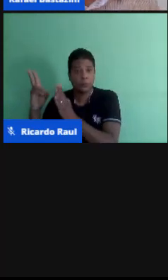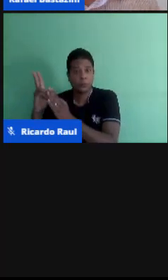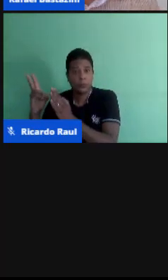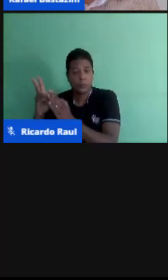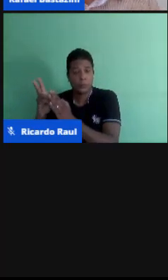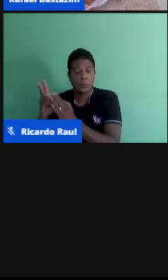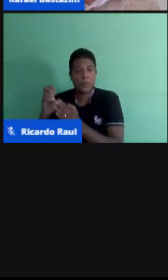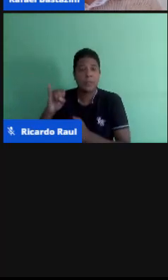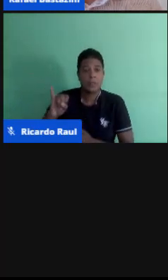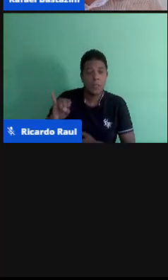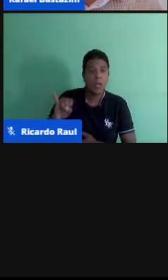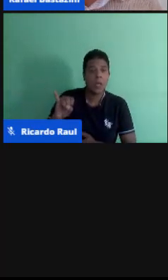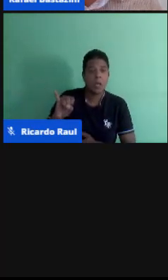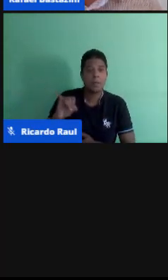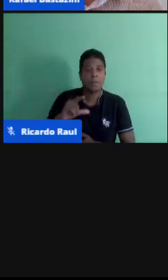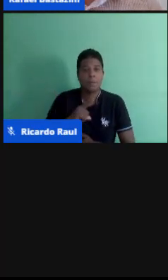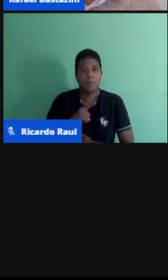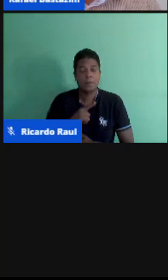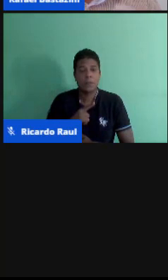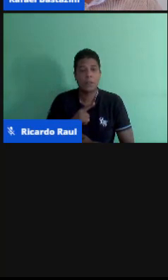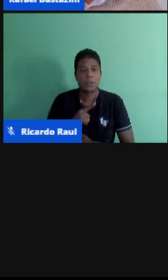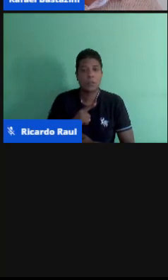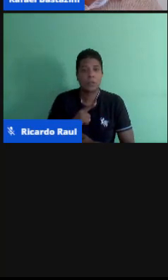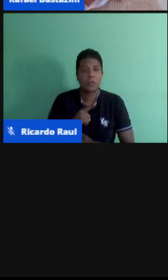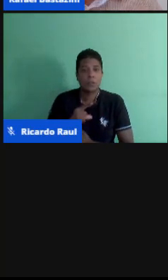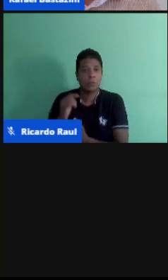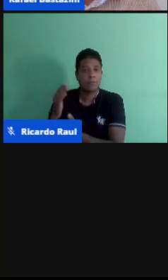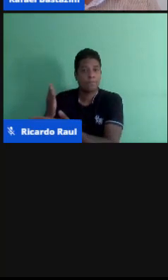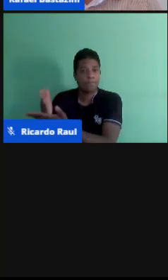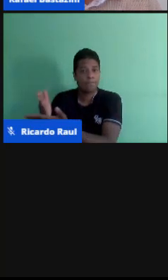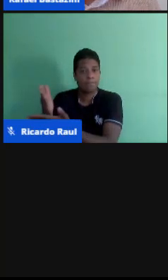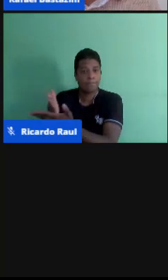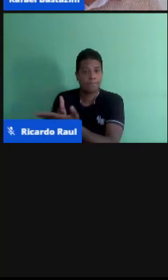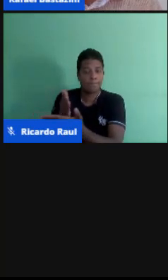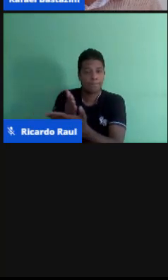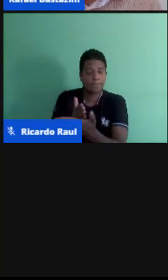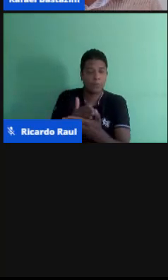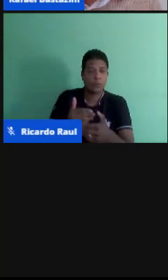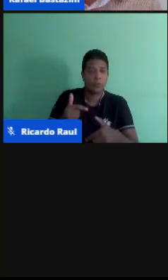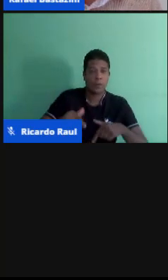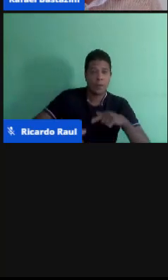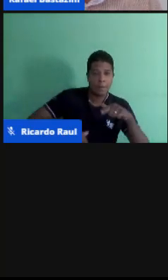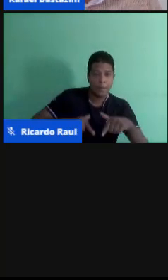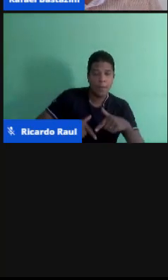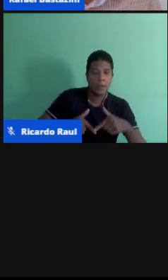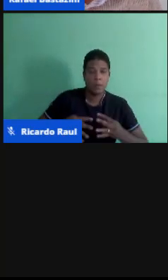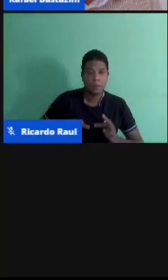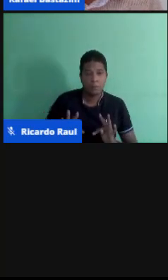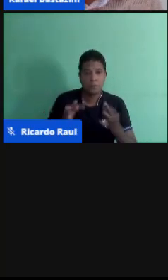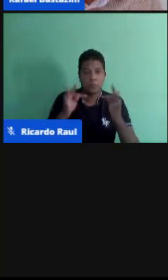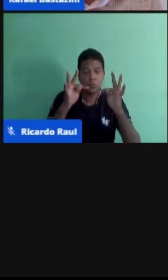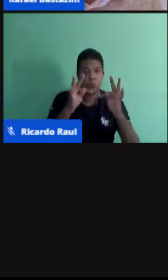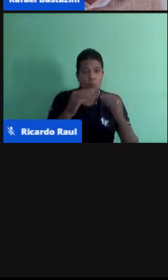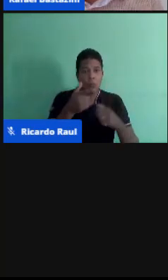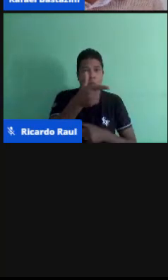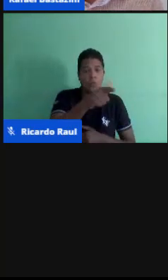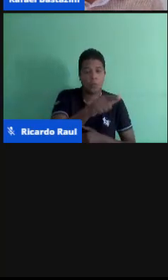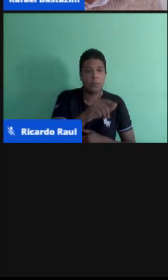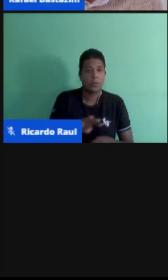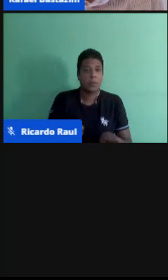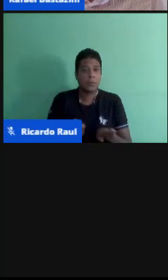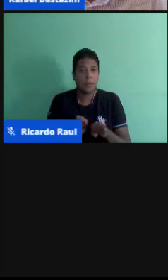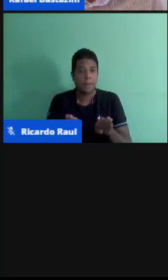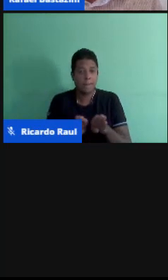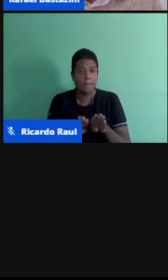se por um lado a gente vai ter geração de divisas, geração de emprego, desenvolvimento de tecnologia, por outro lado,